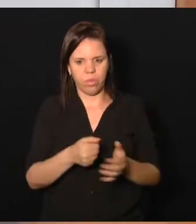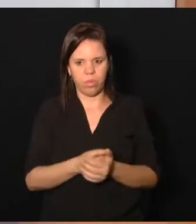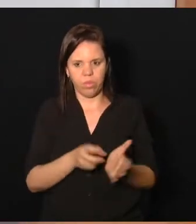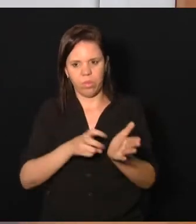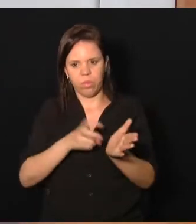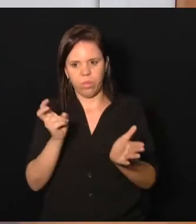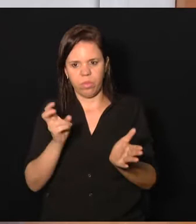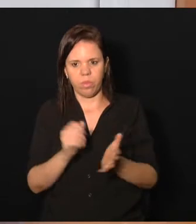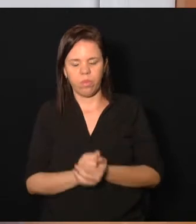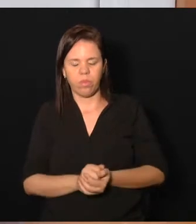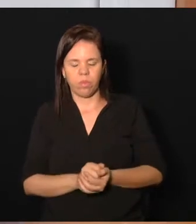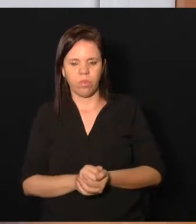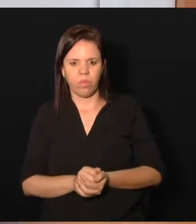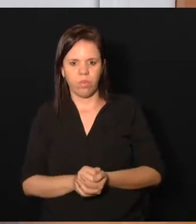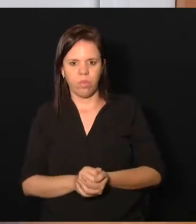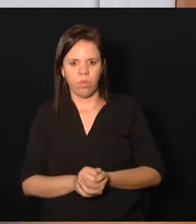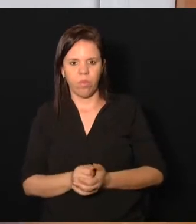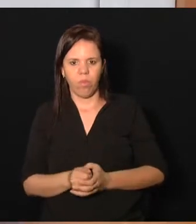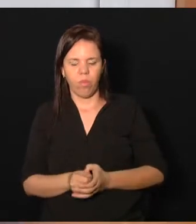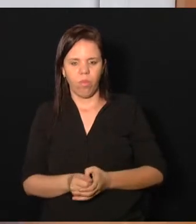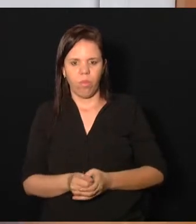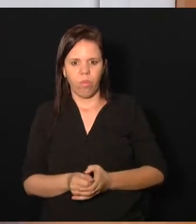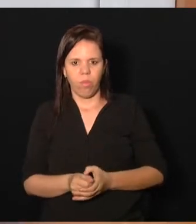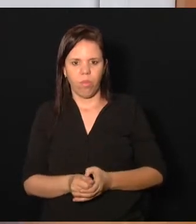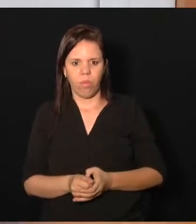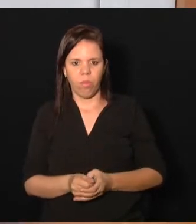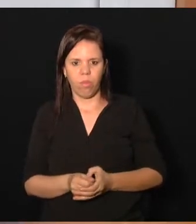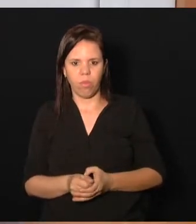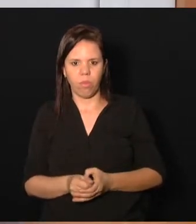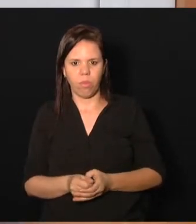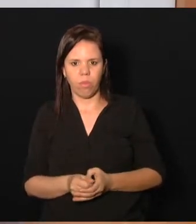pela manhã, e